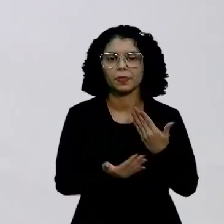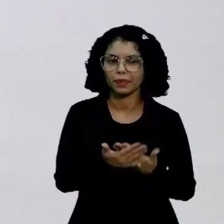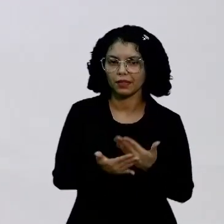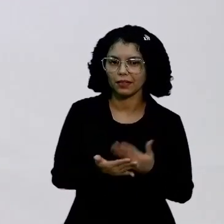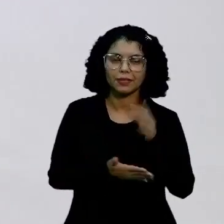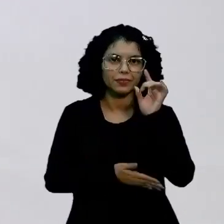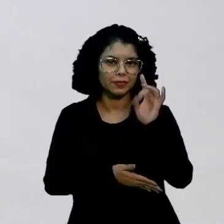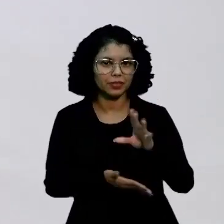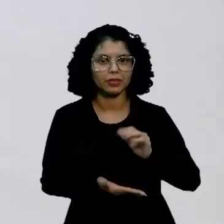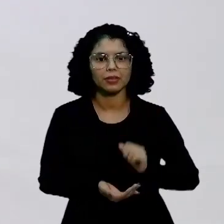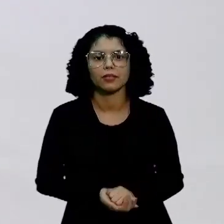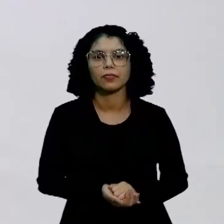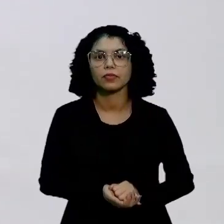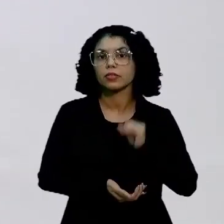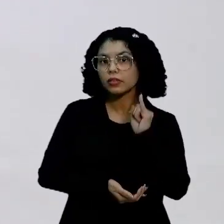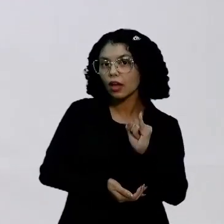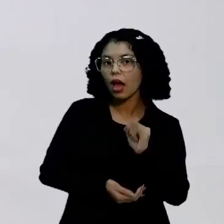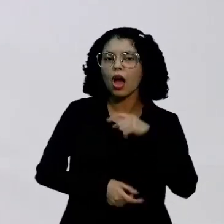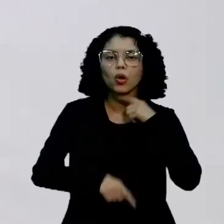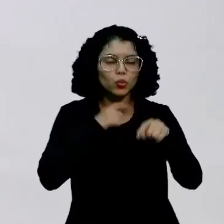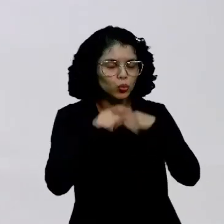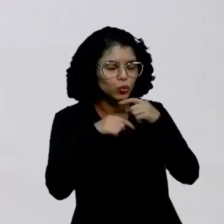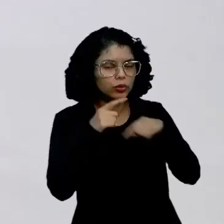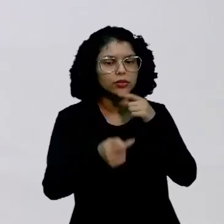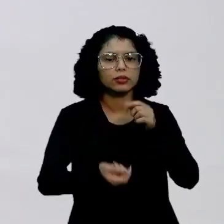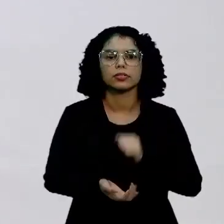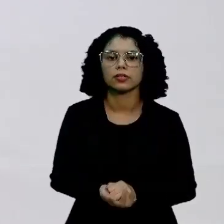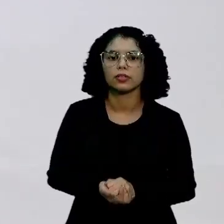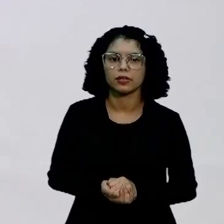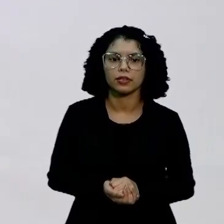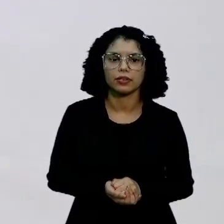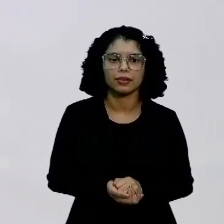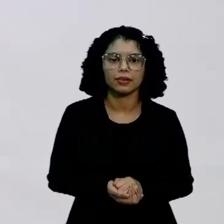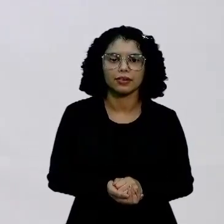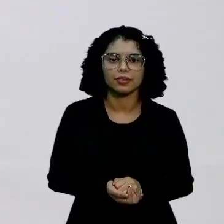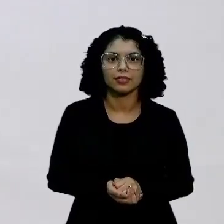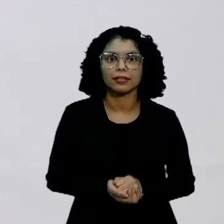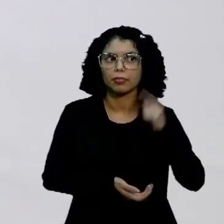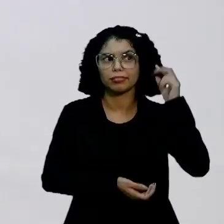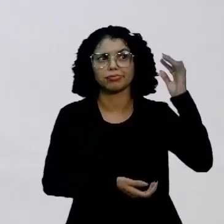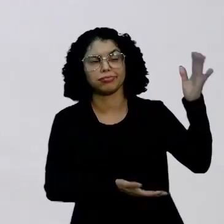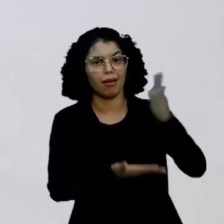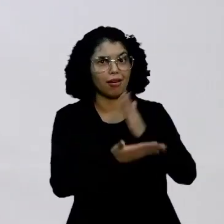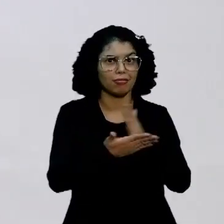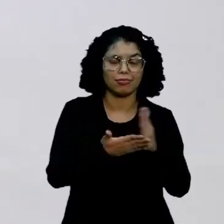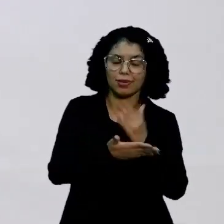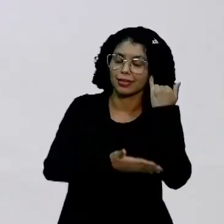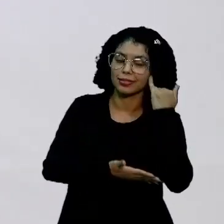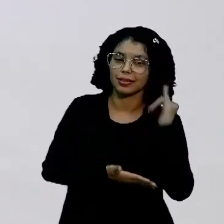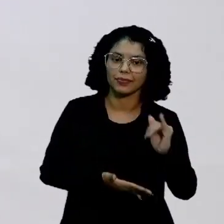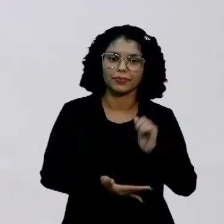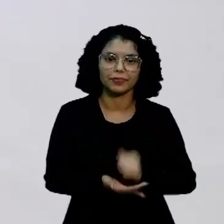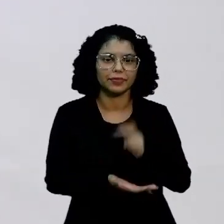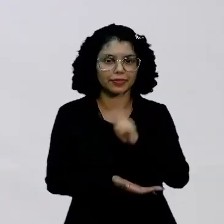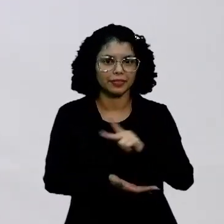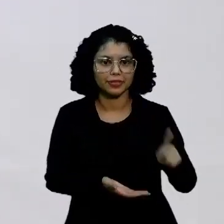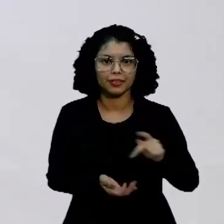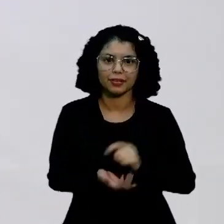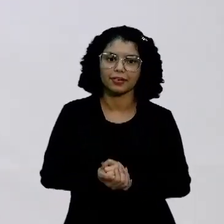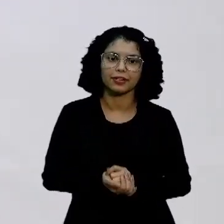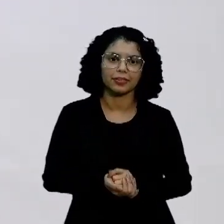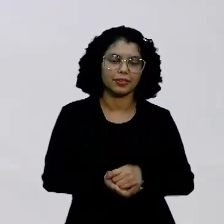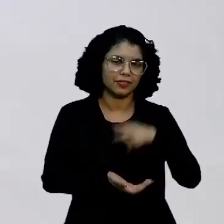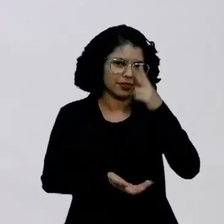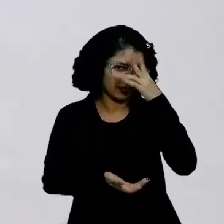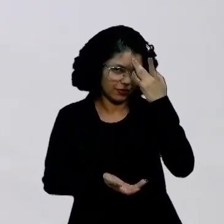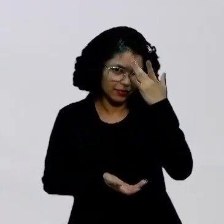é só. Se você tiver alguma dúvida, ficou aí voando em algumas ideias, se a professora usou uma palavra que você não